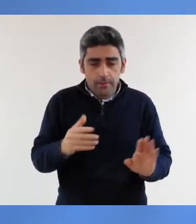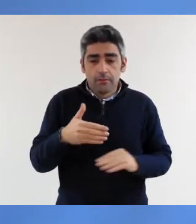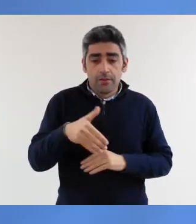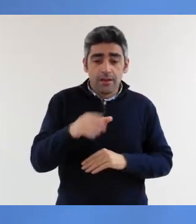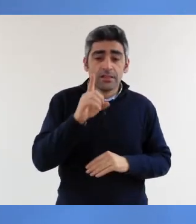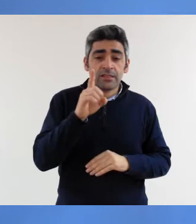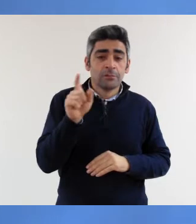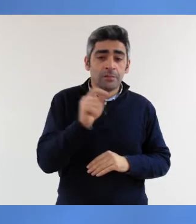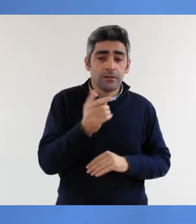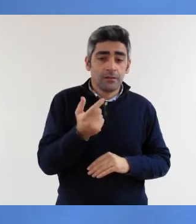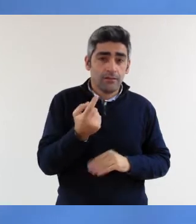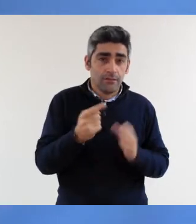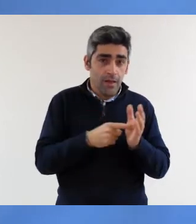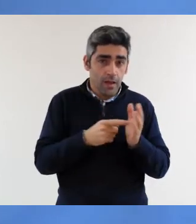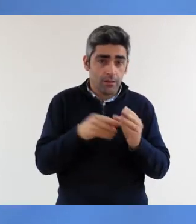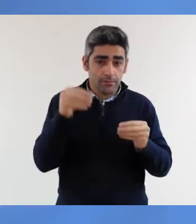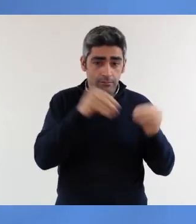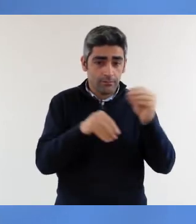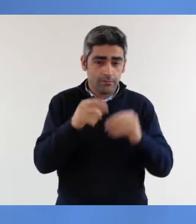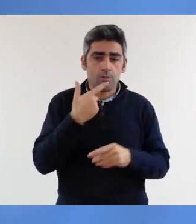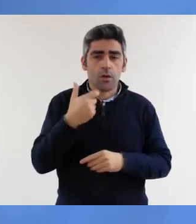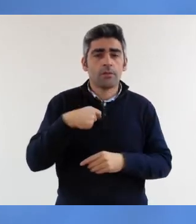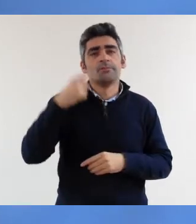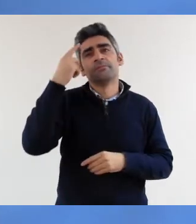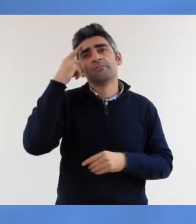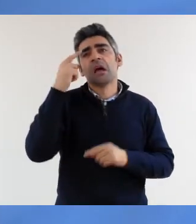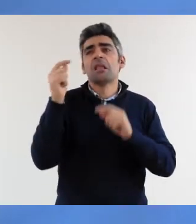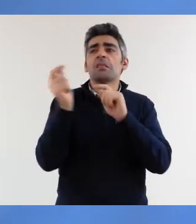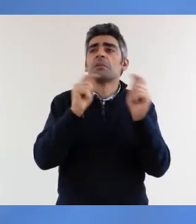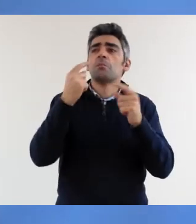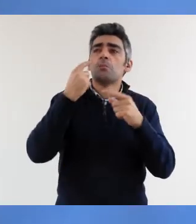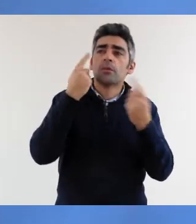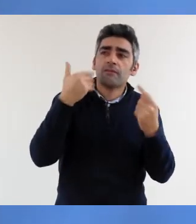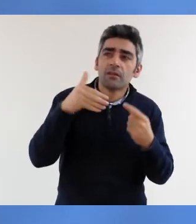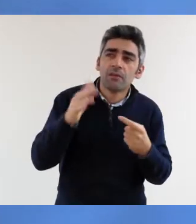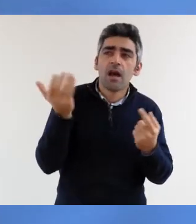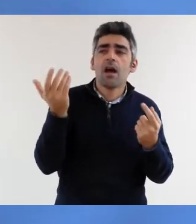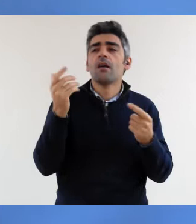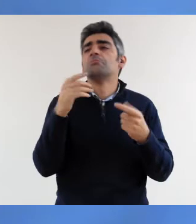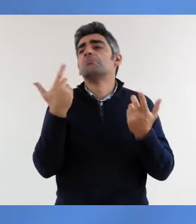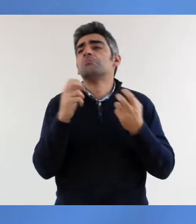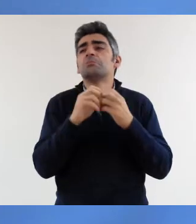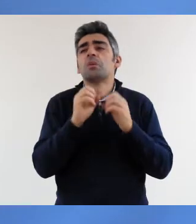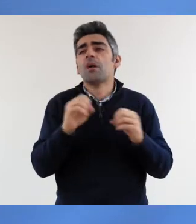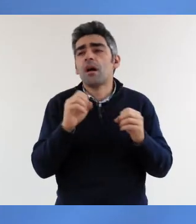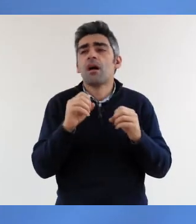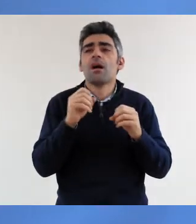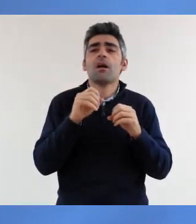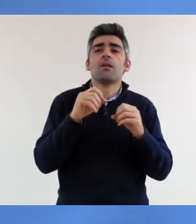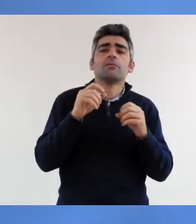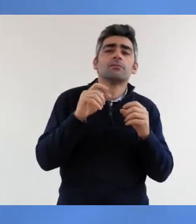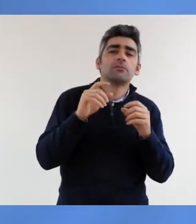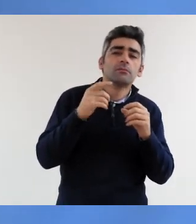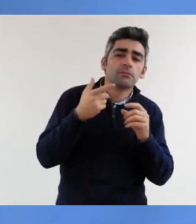coisas as seis meses de um ato eleitoral seria ingenuidade imaginar pecando debate público